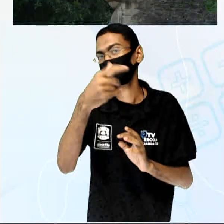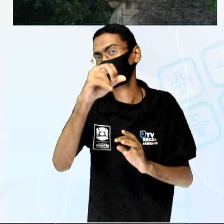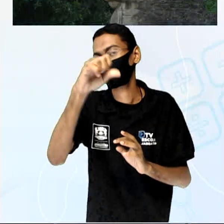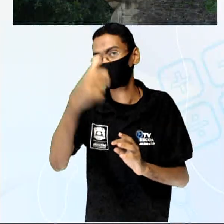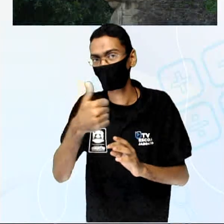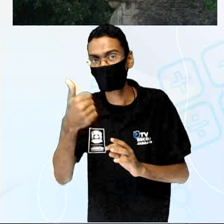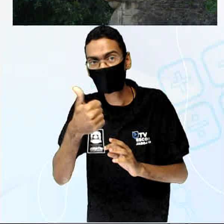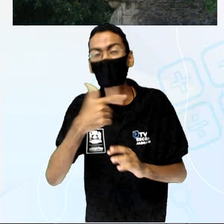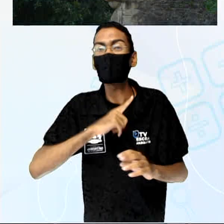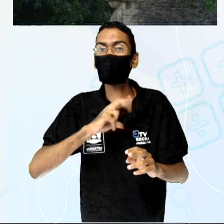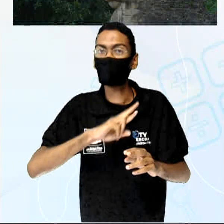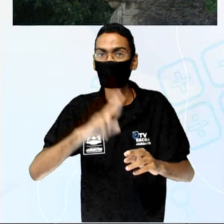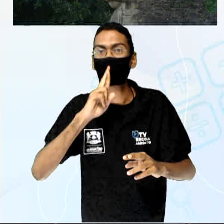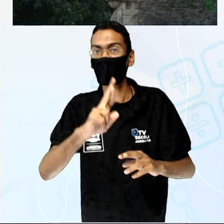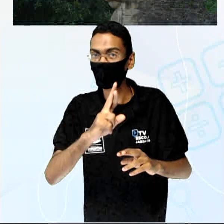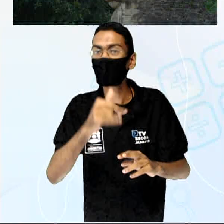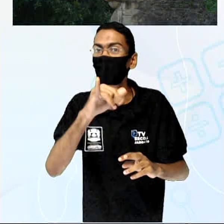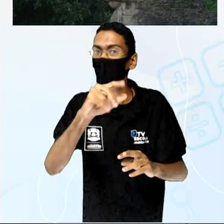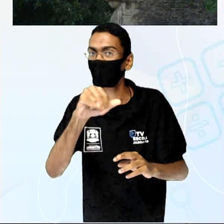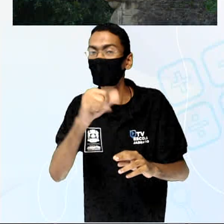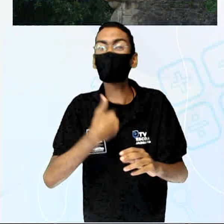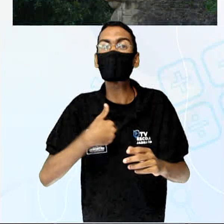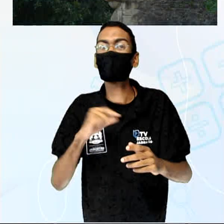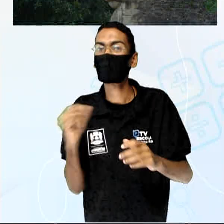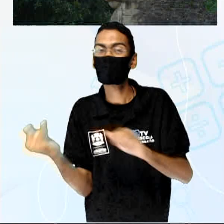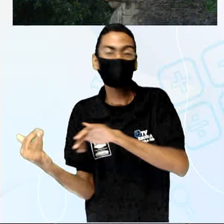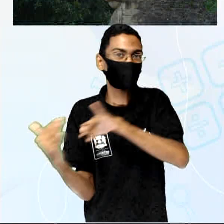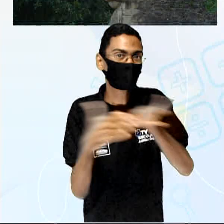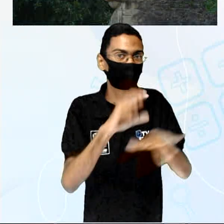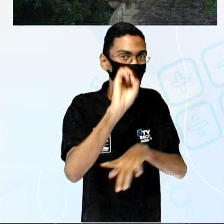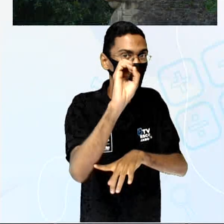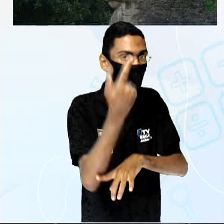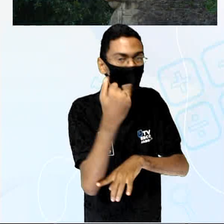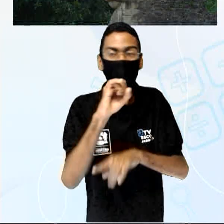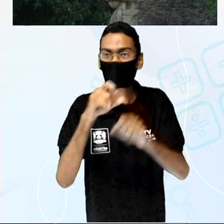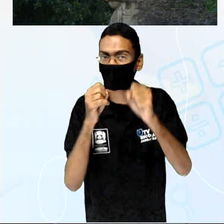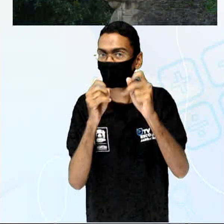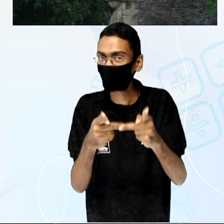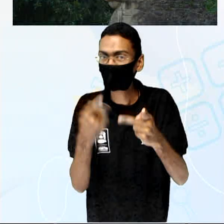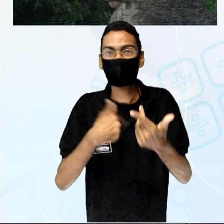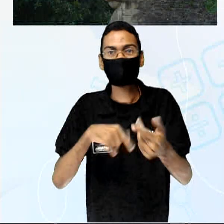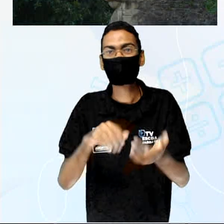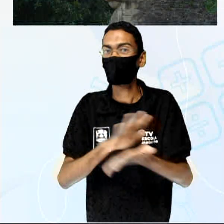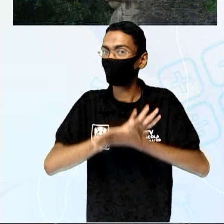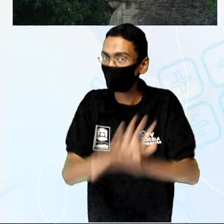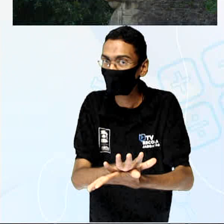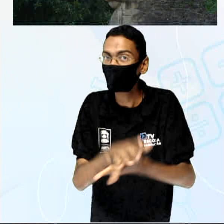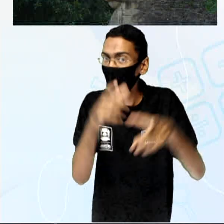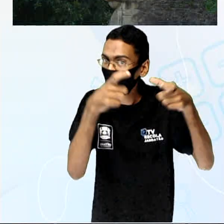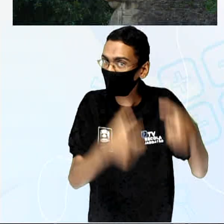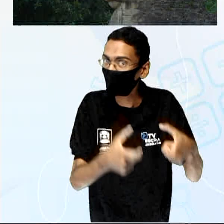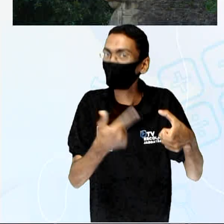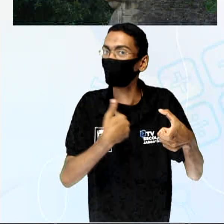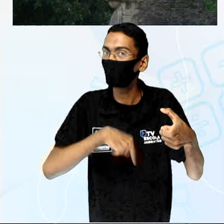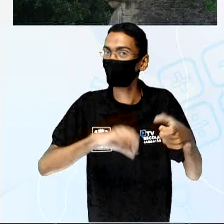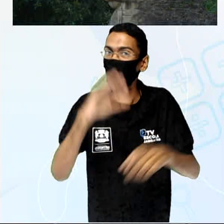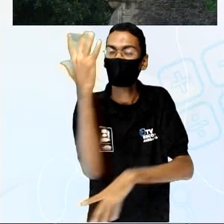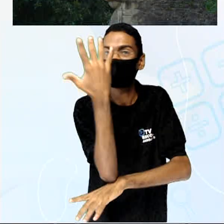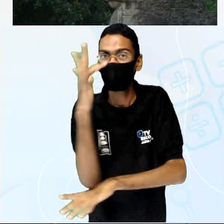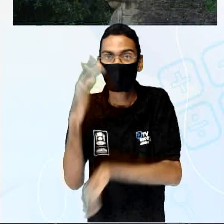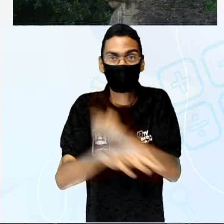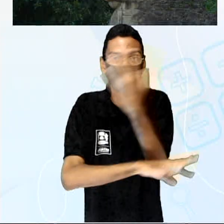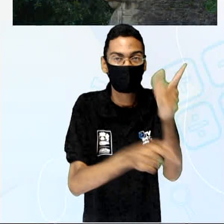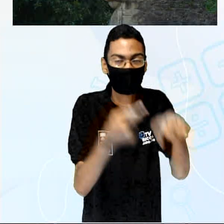mascates, quando eles invadiram Olinda, destruíram algumas vilas, plantações, engenhos. A situação foi ficando pior, porque cada